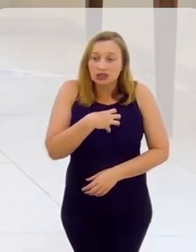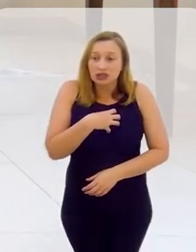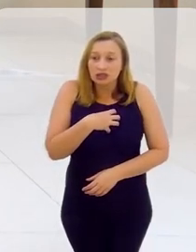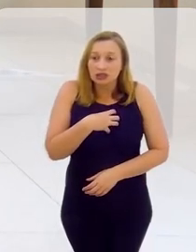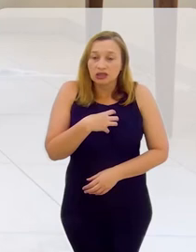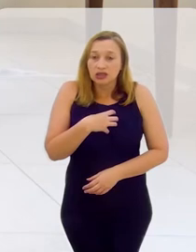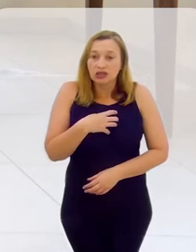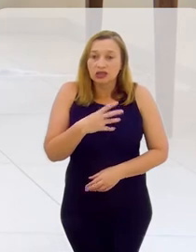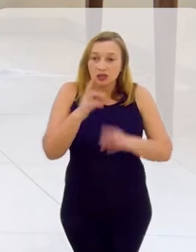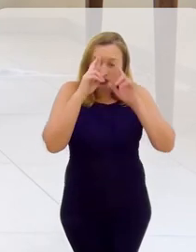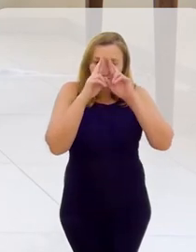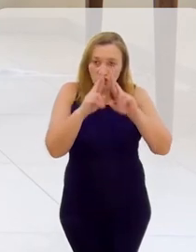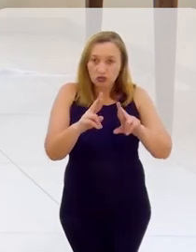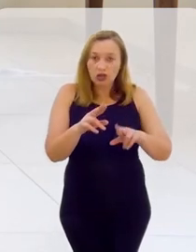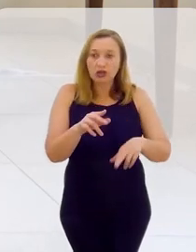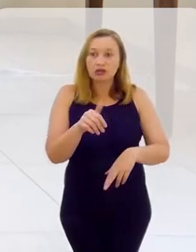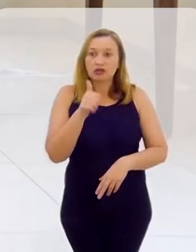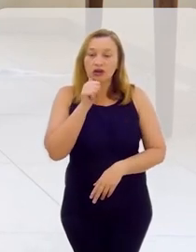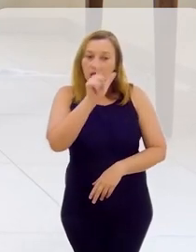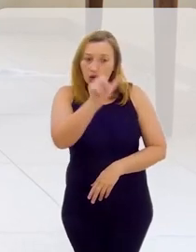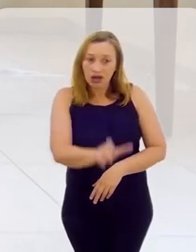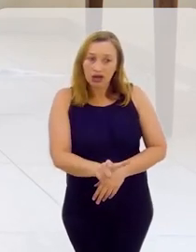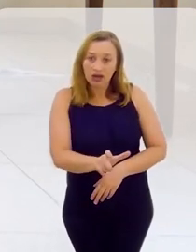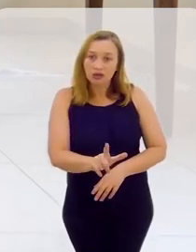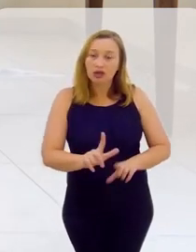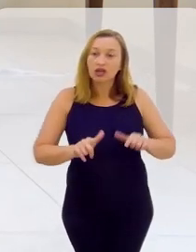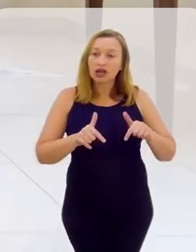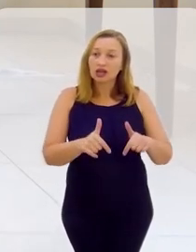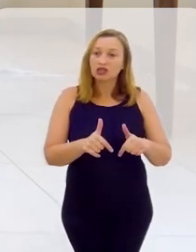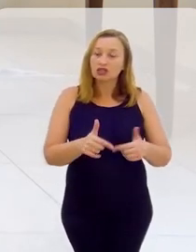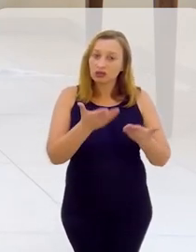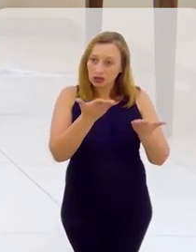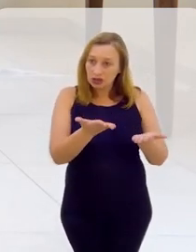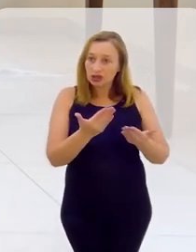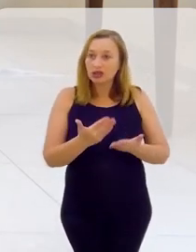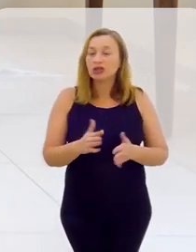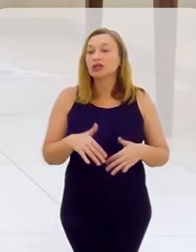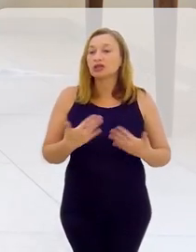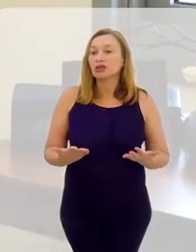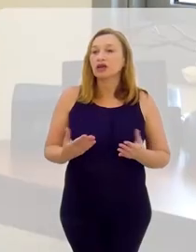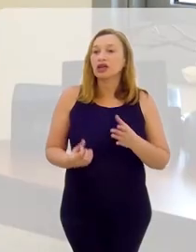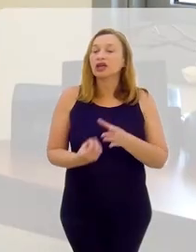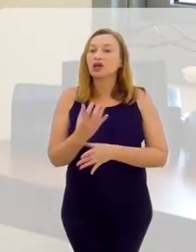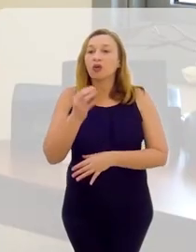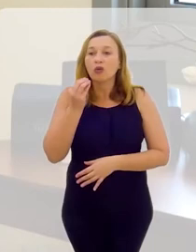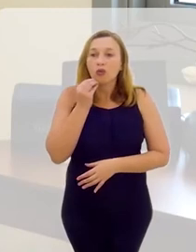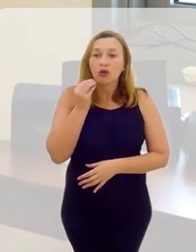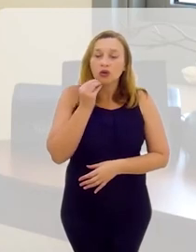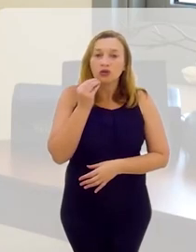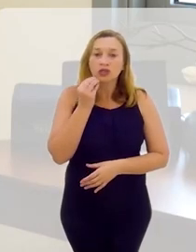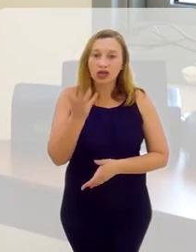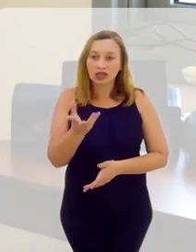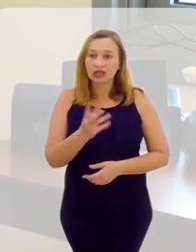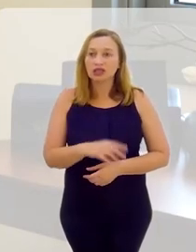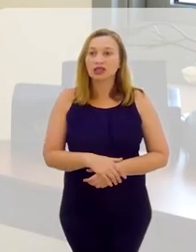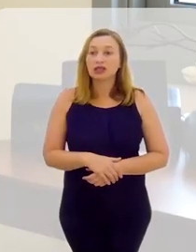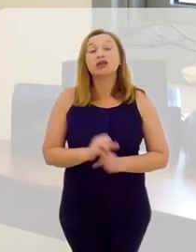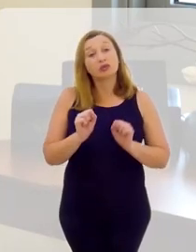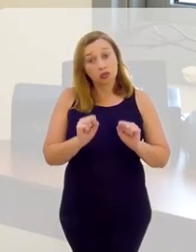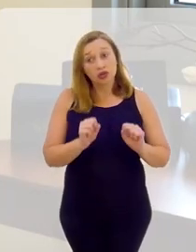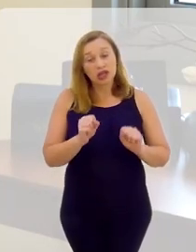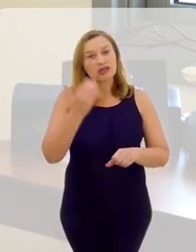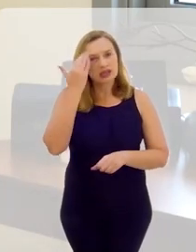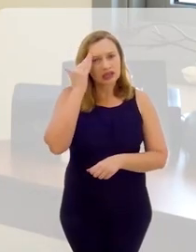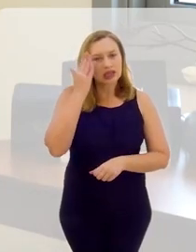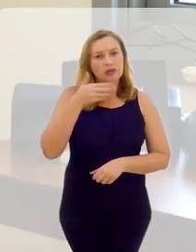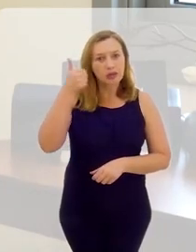até de uma forma mais respeitosa em relação a ela, porque ela tratou dessa maneira. Então ela criou uma oportunidade de ensino ali,